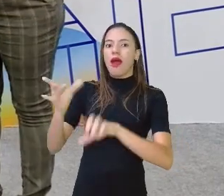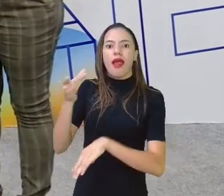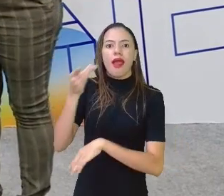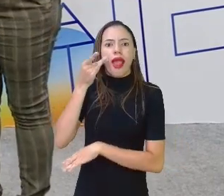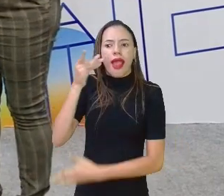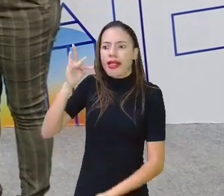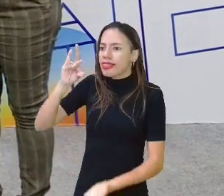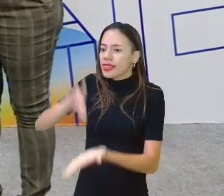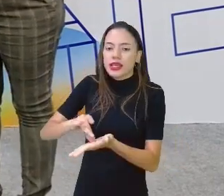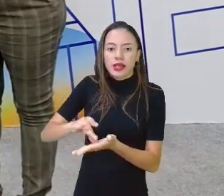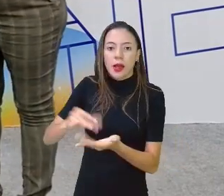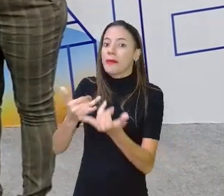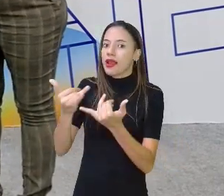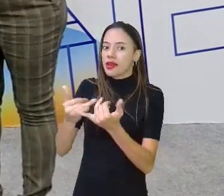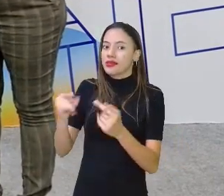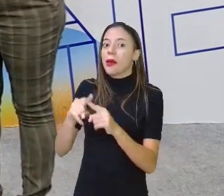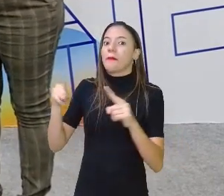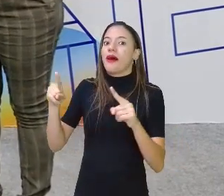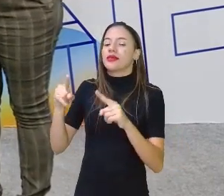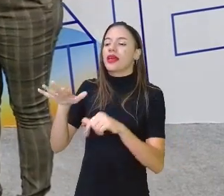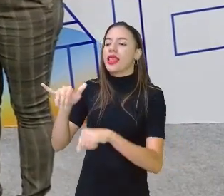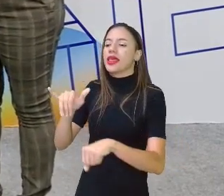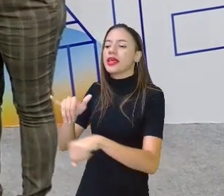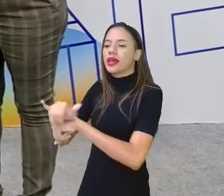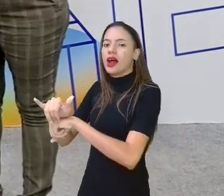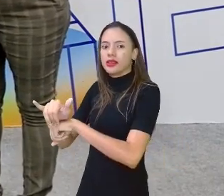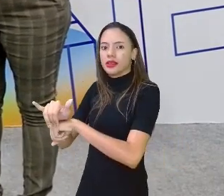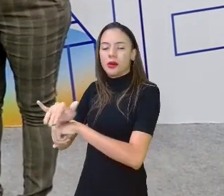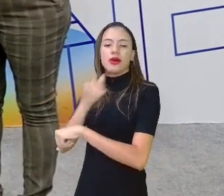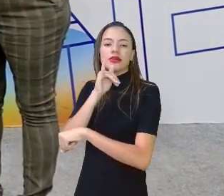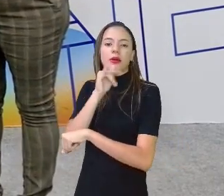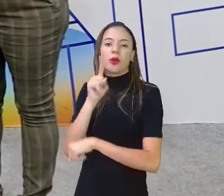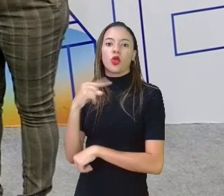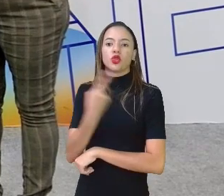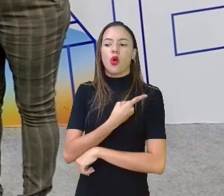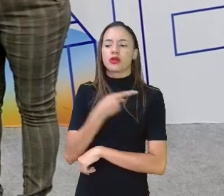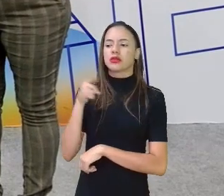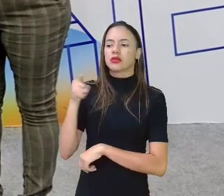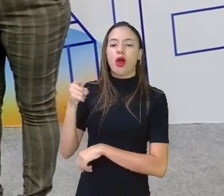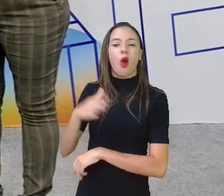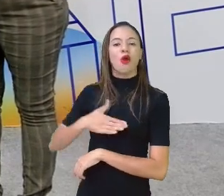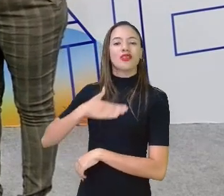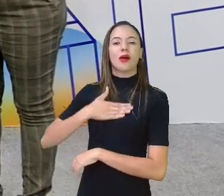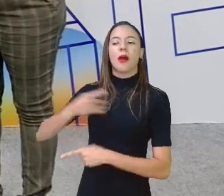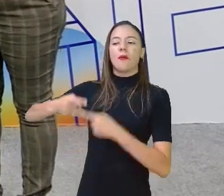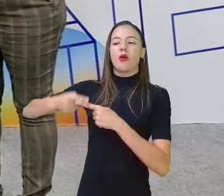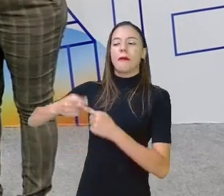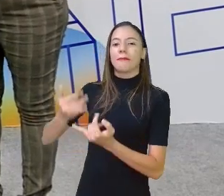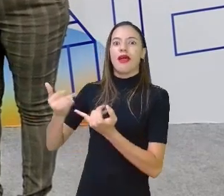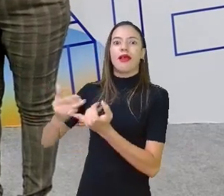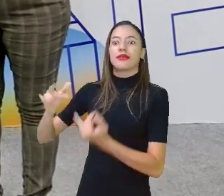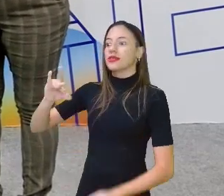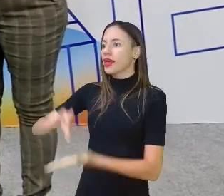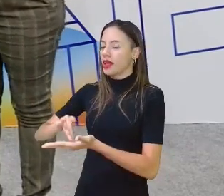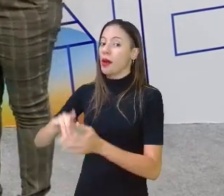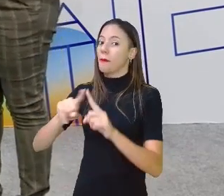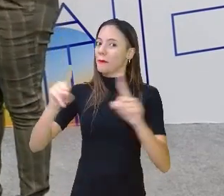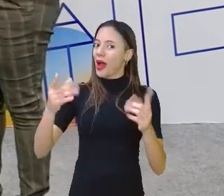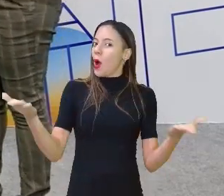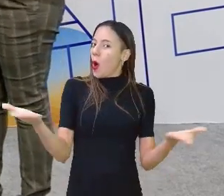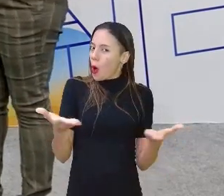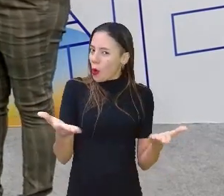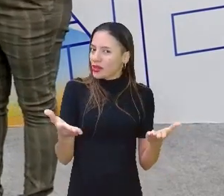ele engana, mas ele é fotográfico, mas a gente gosta. Mas hoje, vocês sabem que não é assim. Não, né?